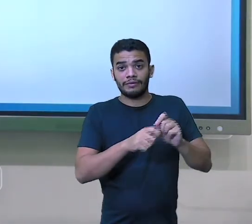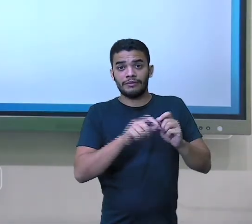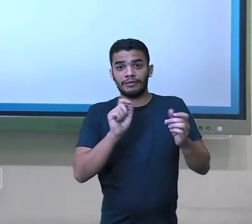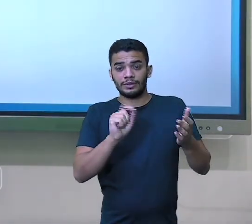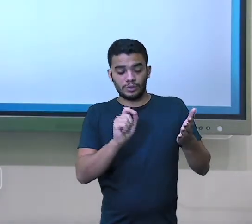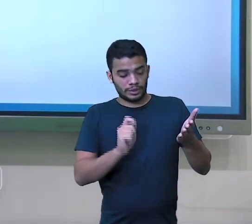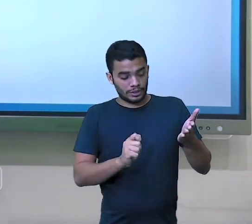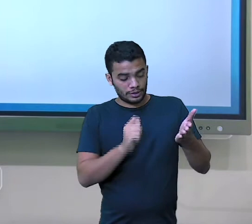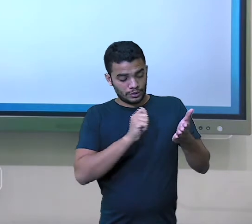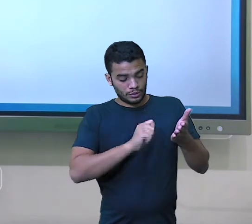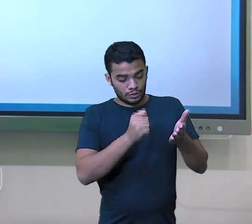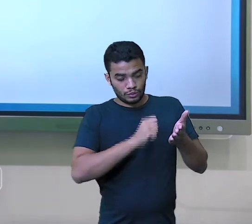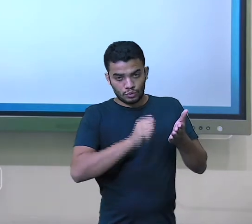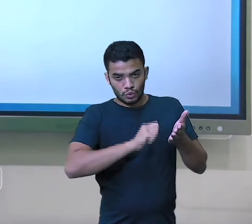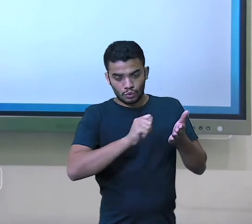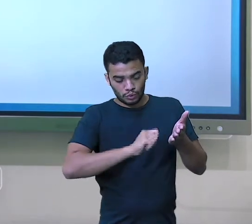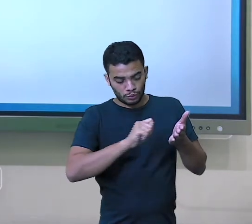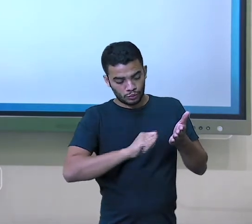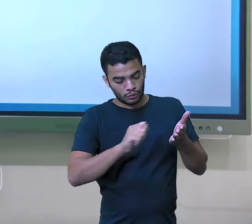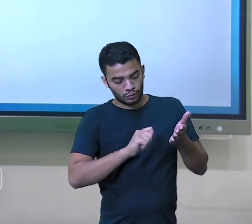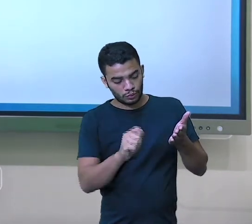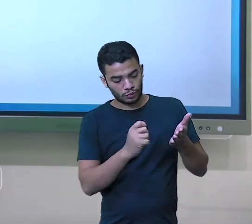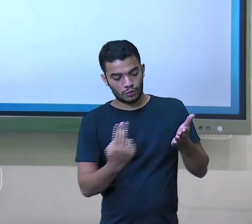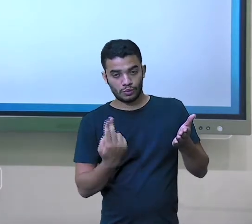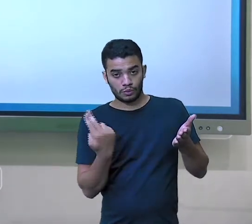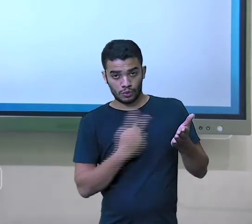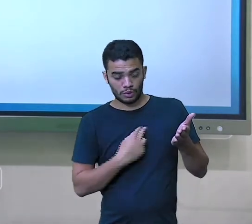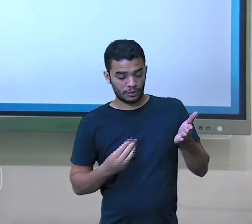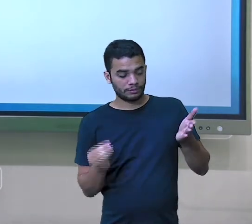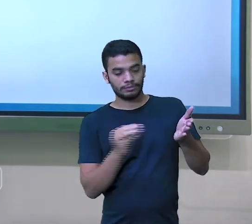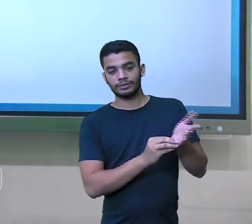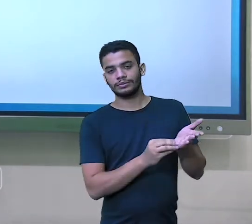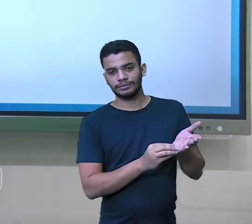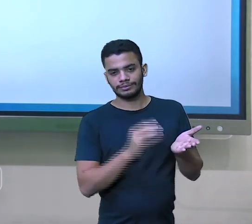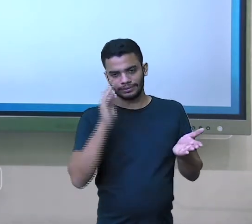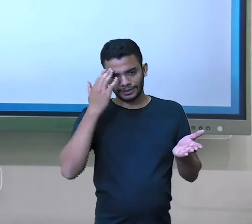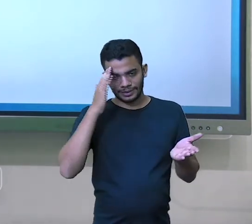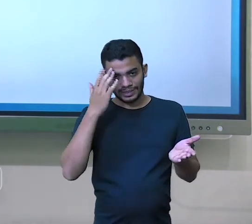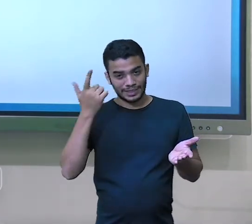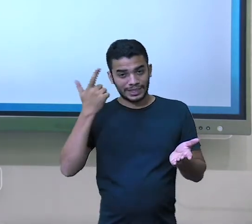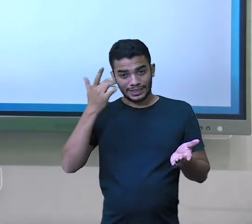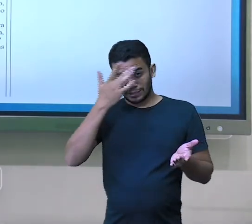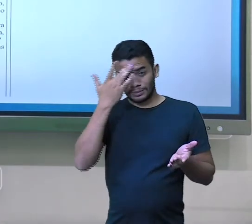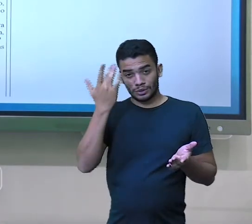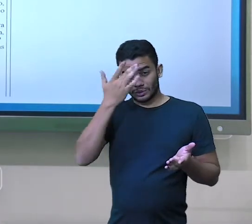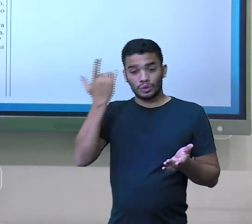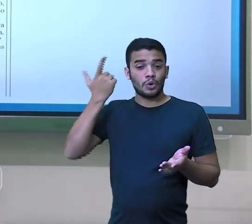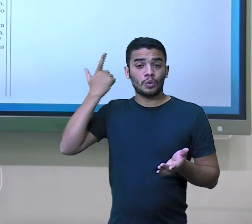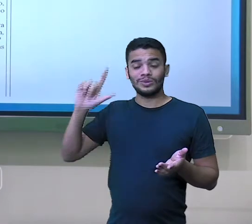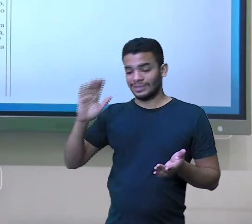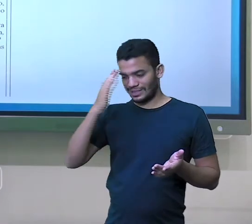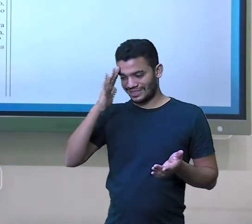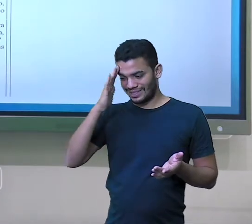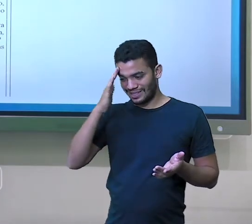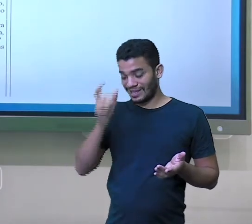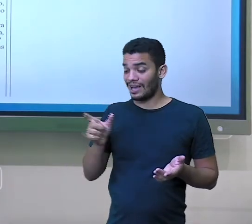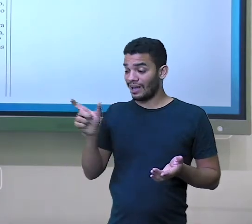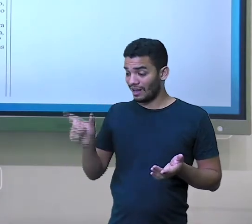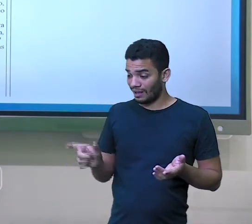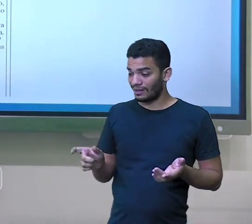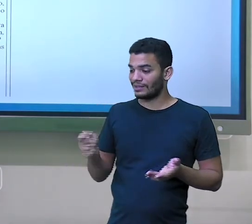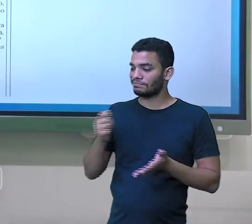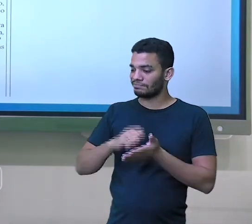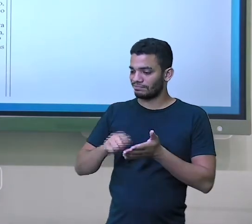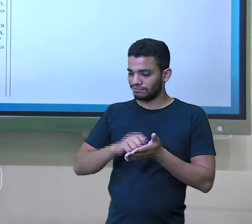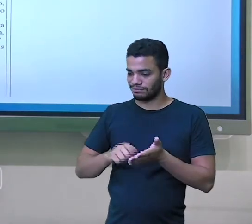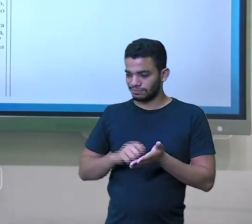está recebendo saiba quem escreveu. Vamos ver aqui um modelo de carta para a gente se